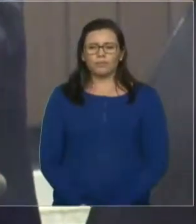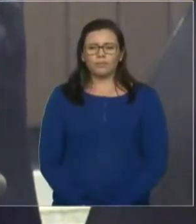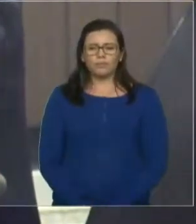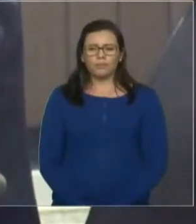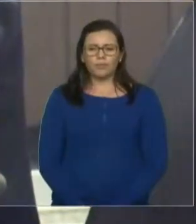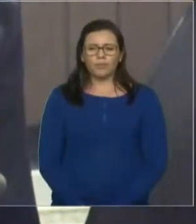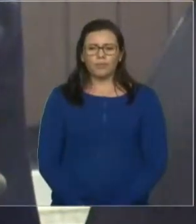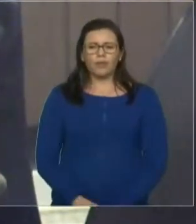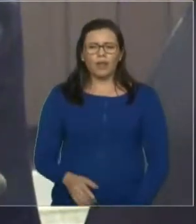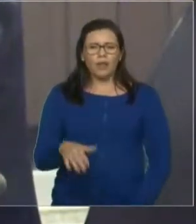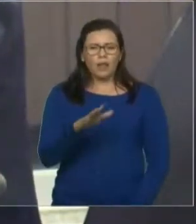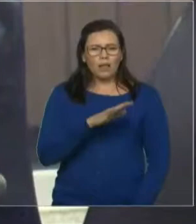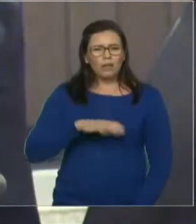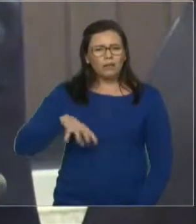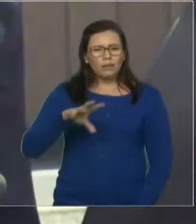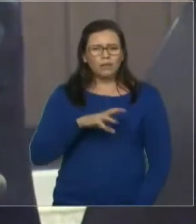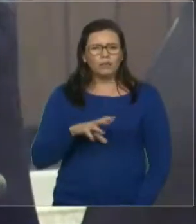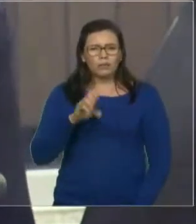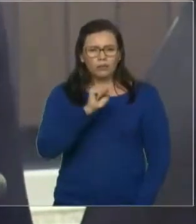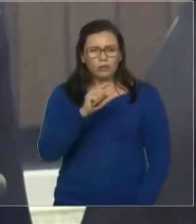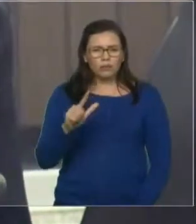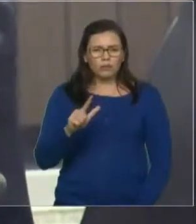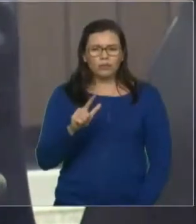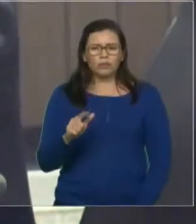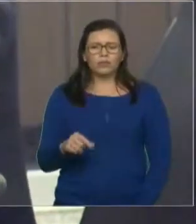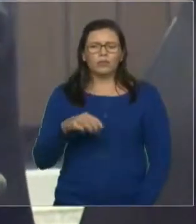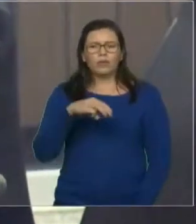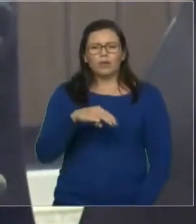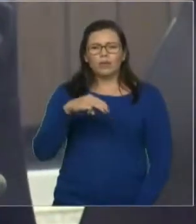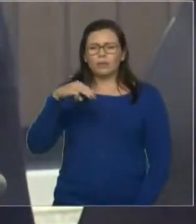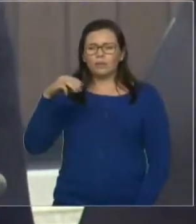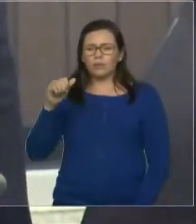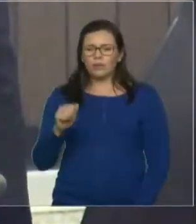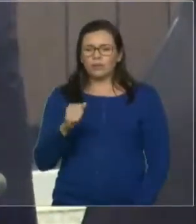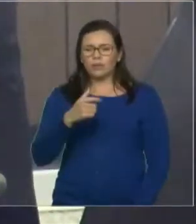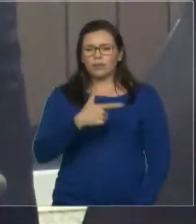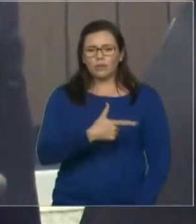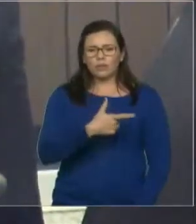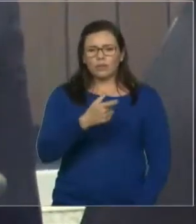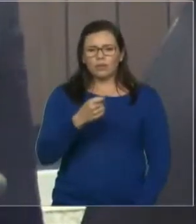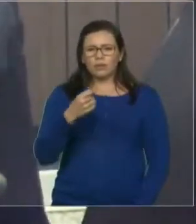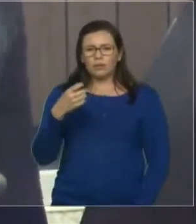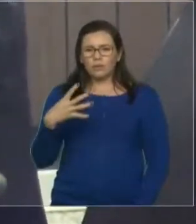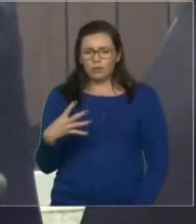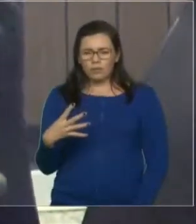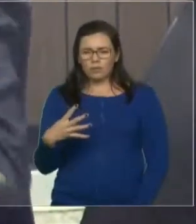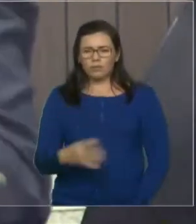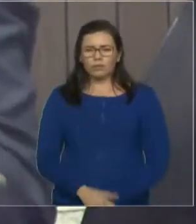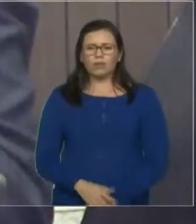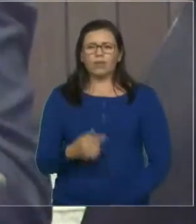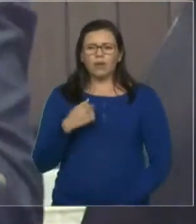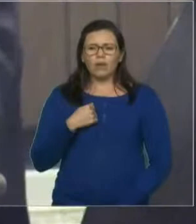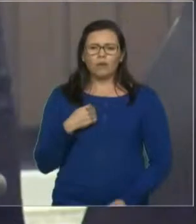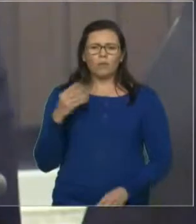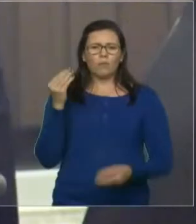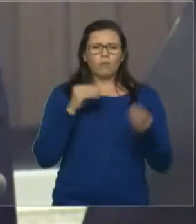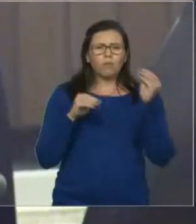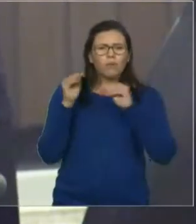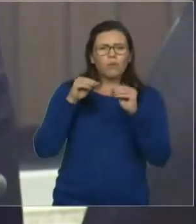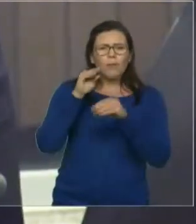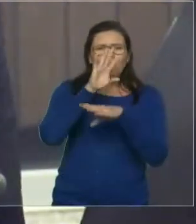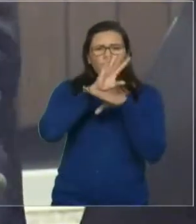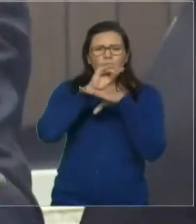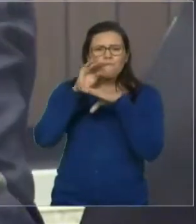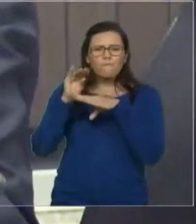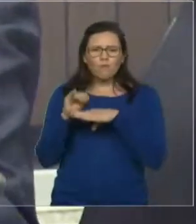região metropolitana também, na MA-204, por exemplo. Hoje mesmo vou publicar algumas fotos e imagens da MA-204. E que nós